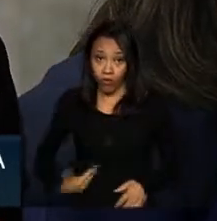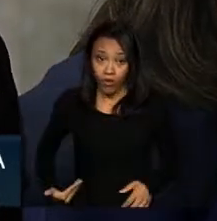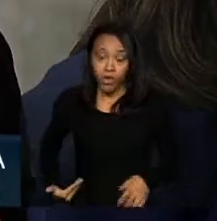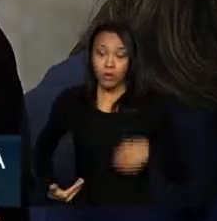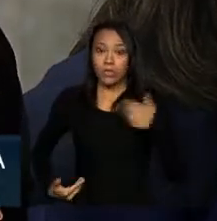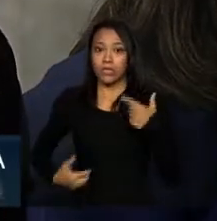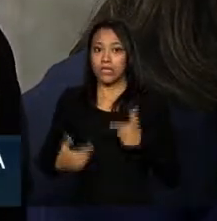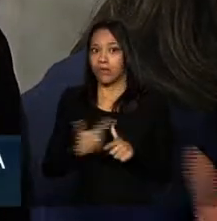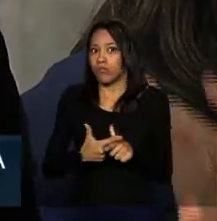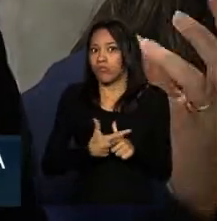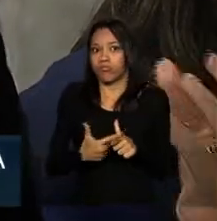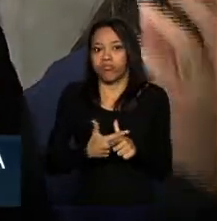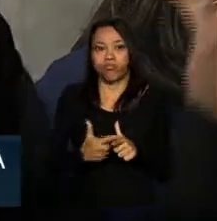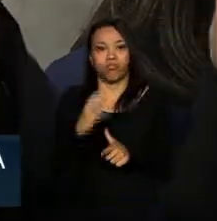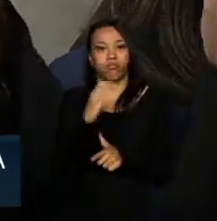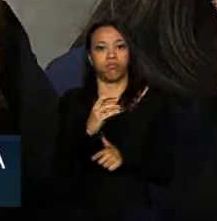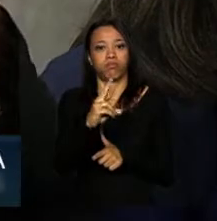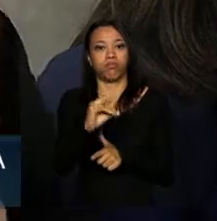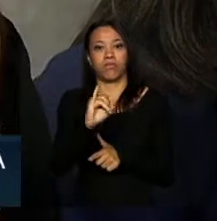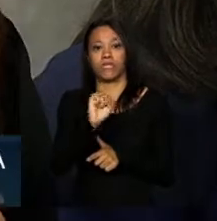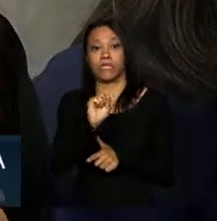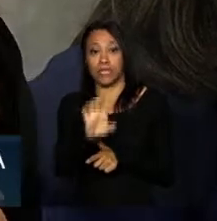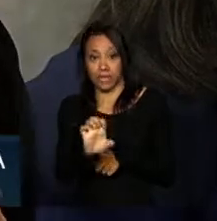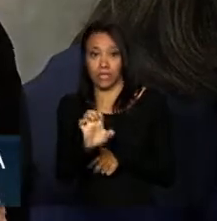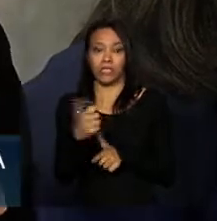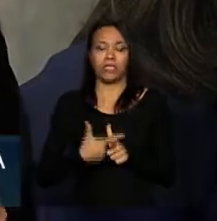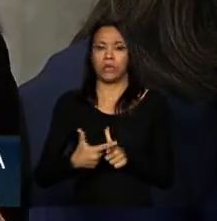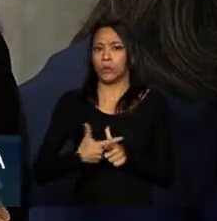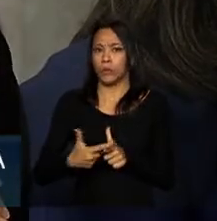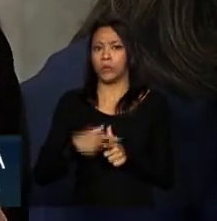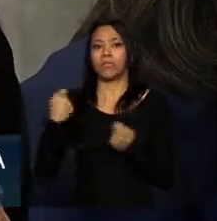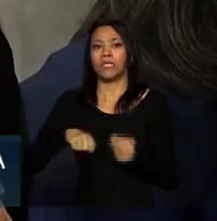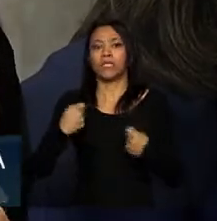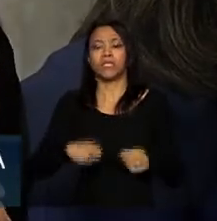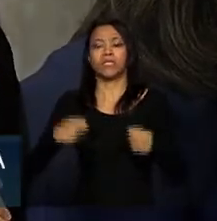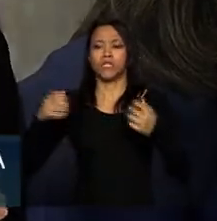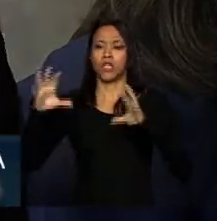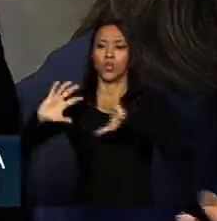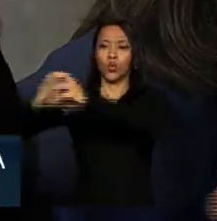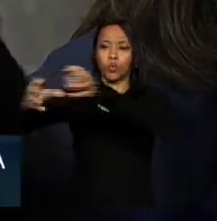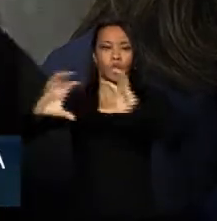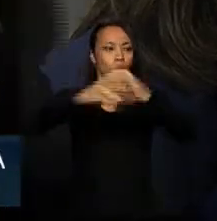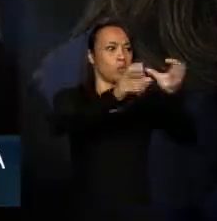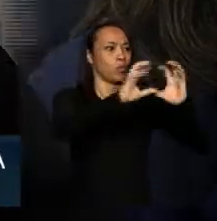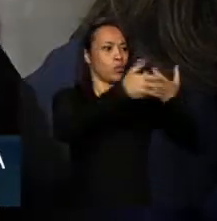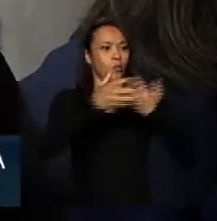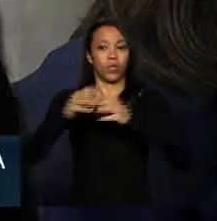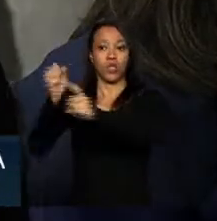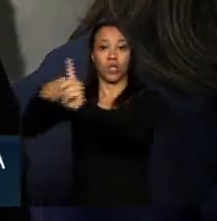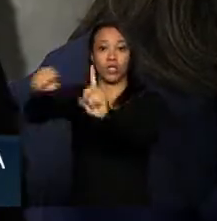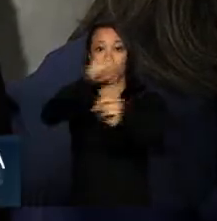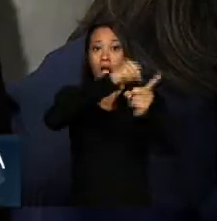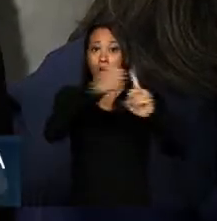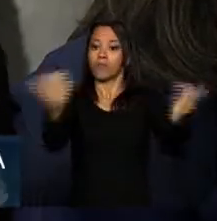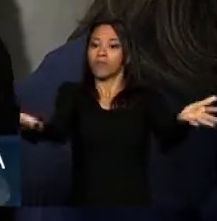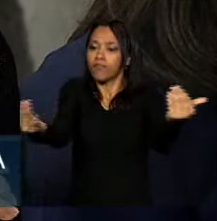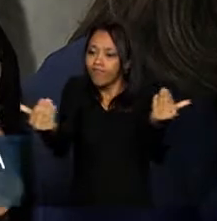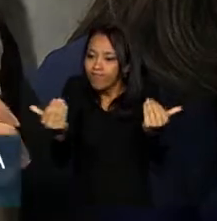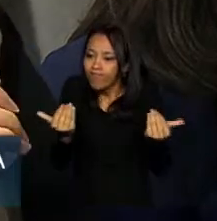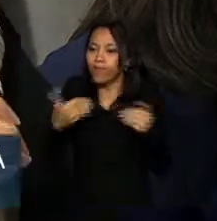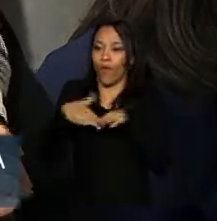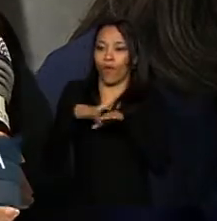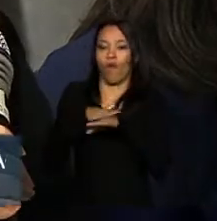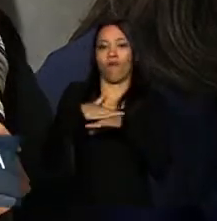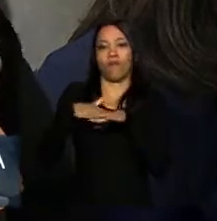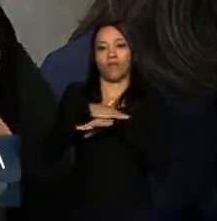crise complicada, que o governo precisa se reaproximar dos movimentos sociais. Ele discursou para os metalúrgicos, mas os trabalhadores